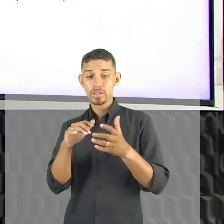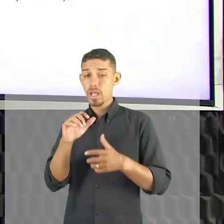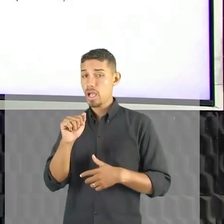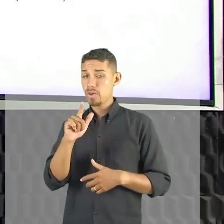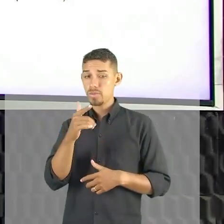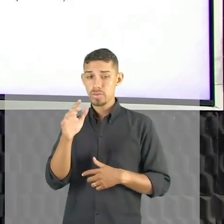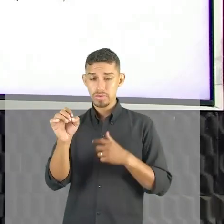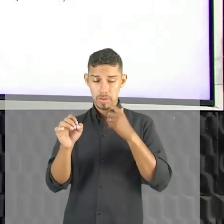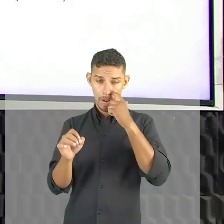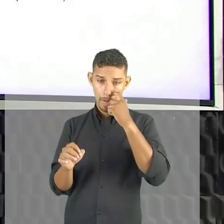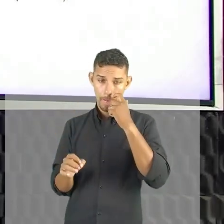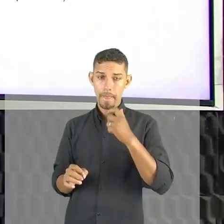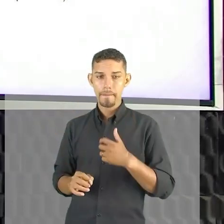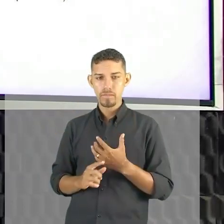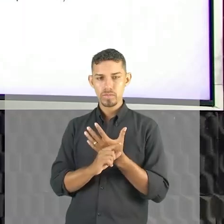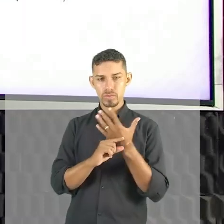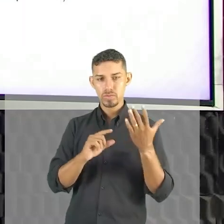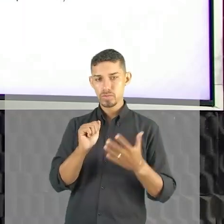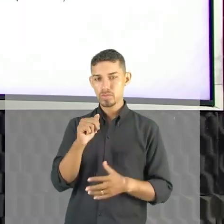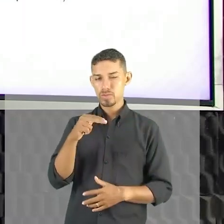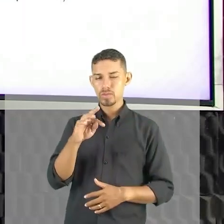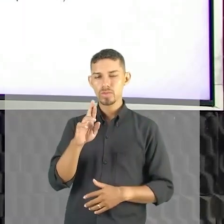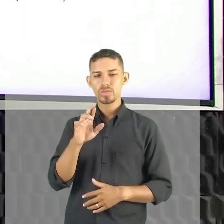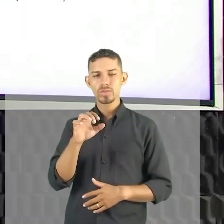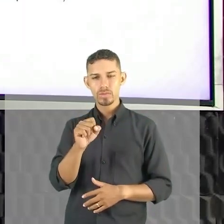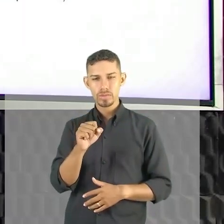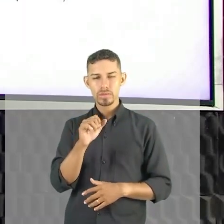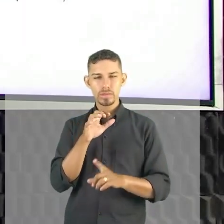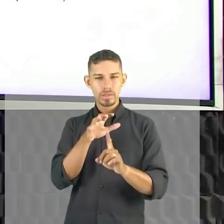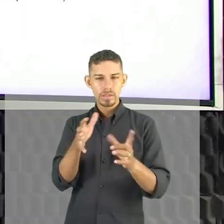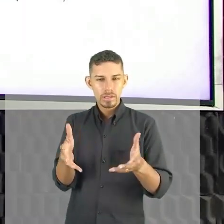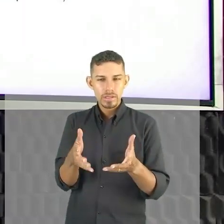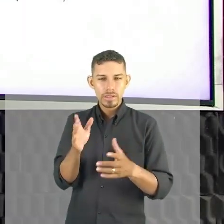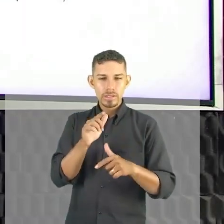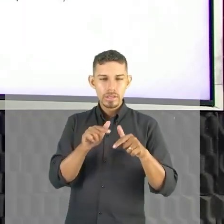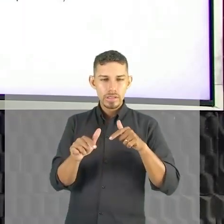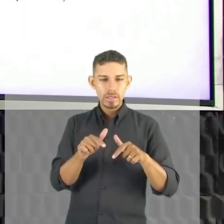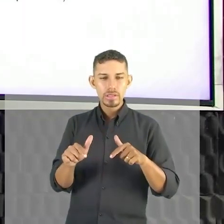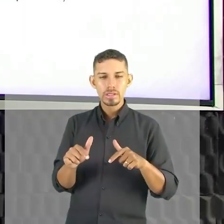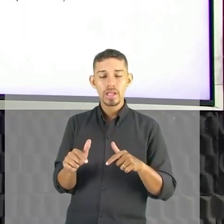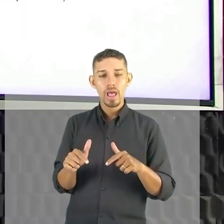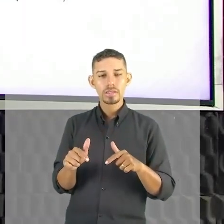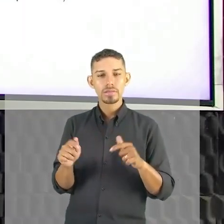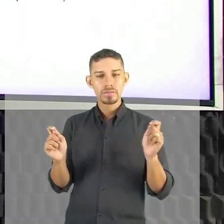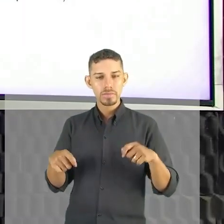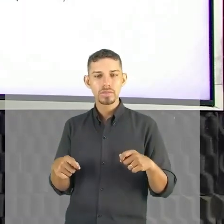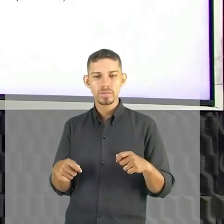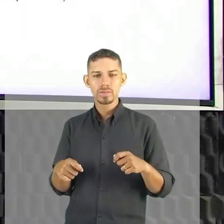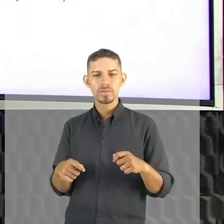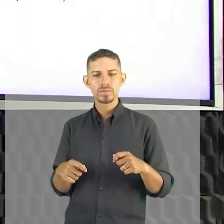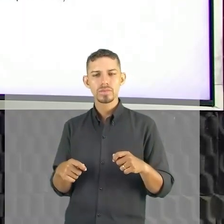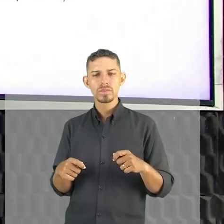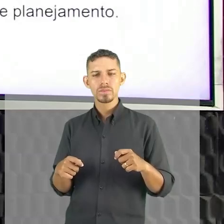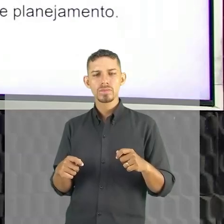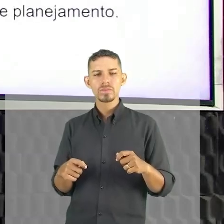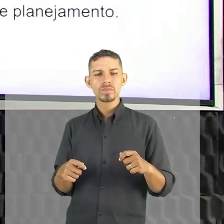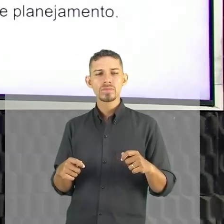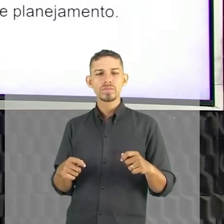acumulação. Então, aqui é do Ricardo Antunes, O Sentido do Trabalho, é um ensaio que foi retirado, então, esse